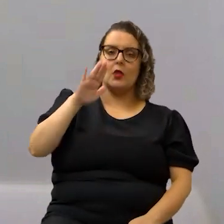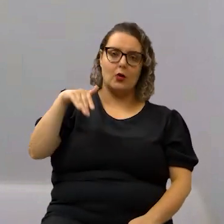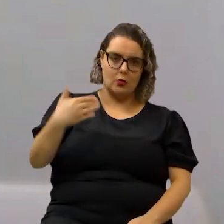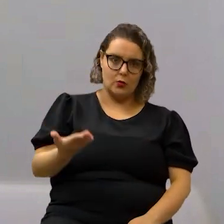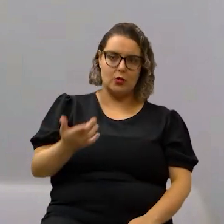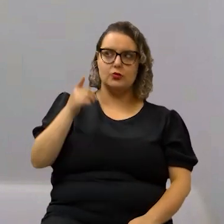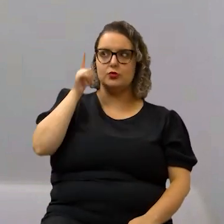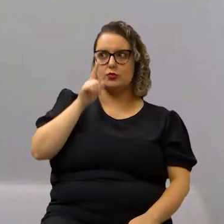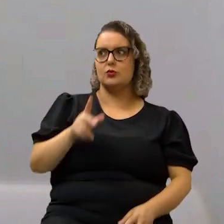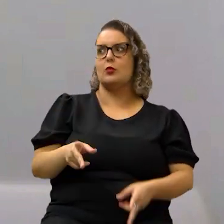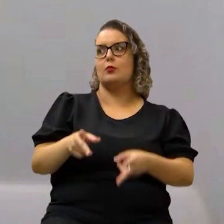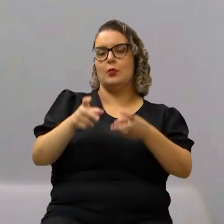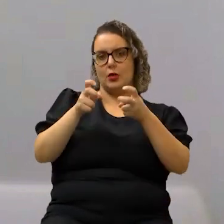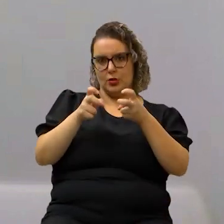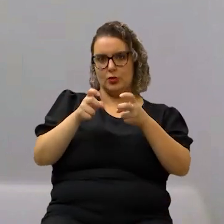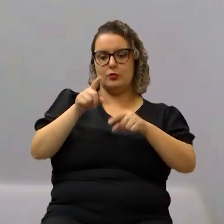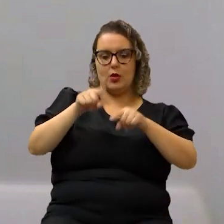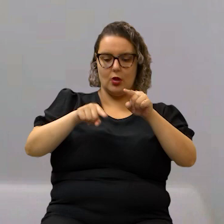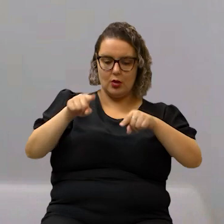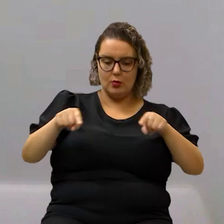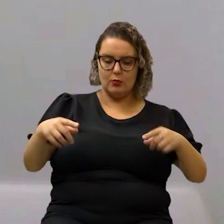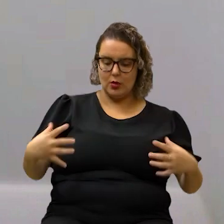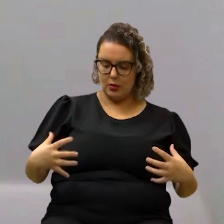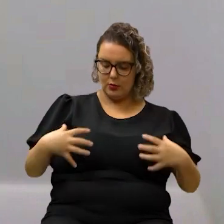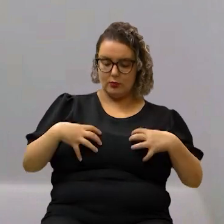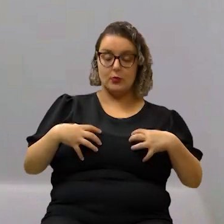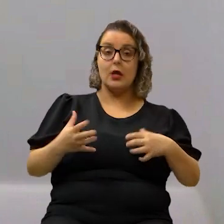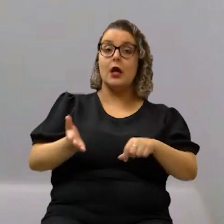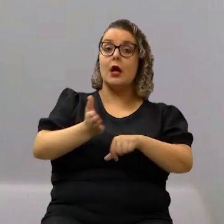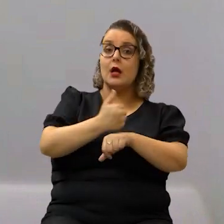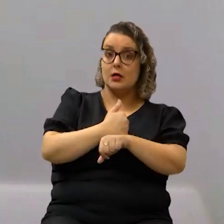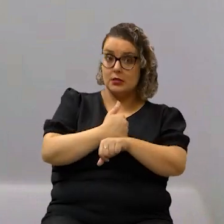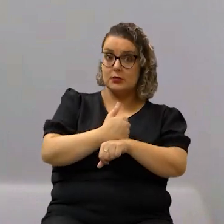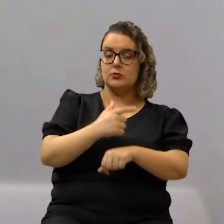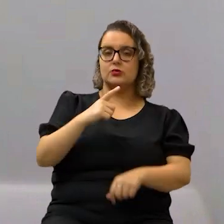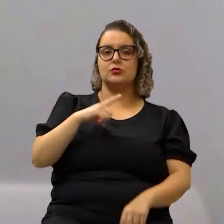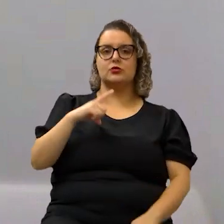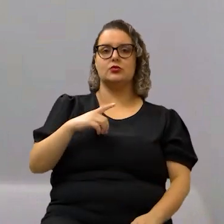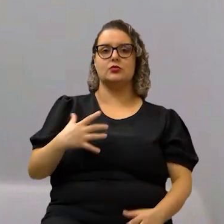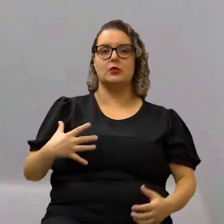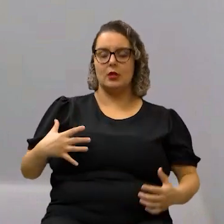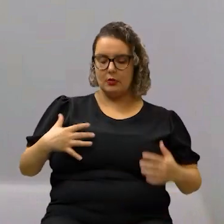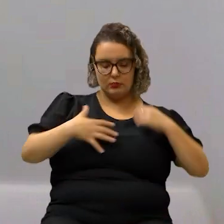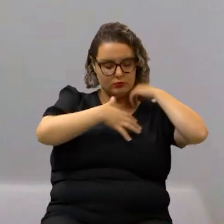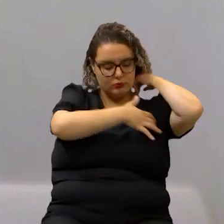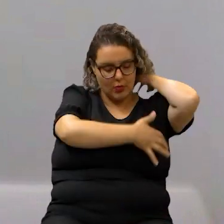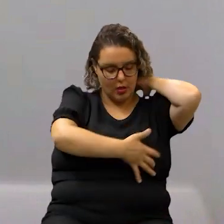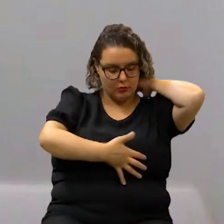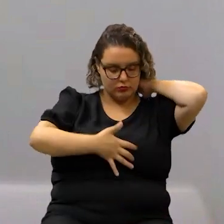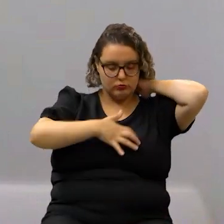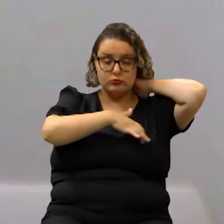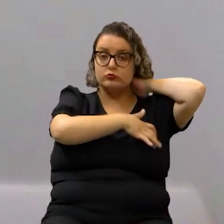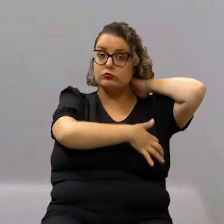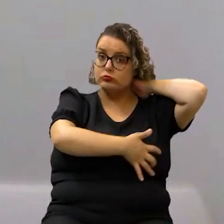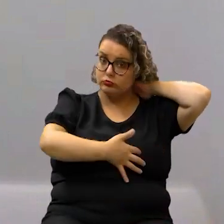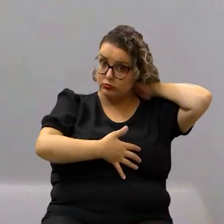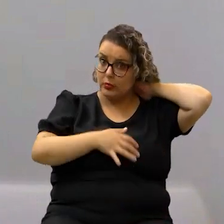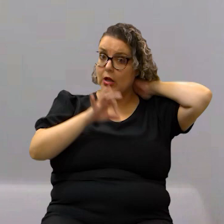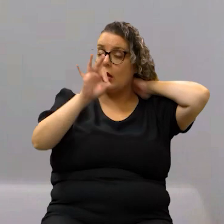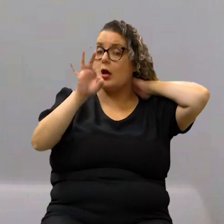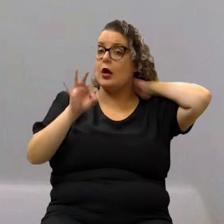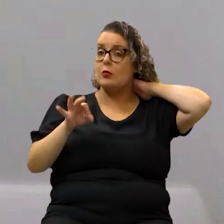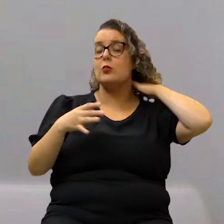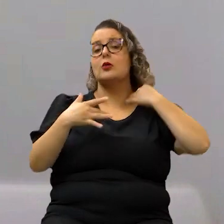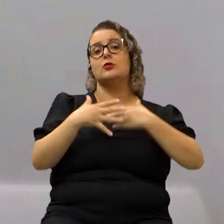diferença. Quando a gente consegue detectar alterações na mama antes mesmo delas serem palpáveis, as chances